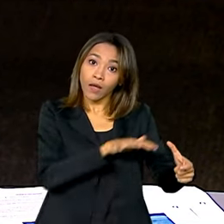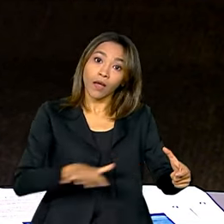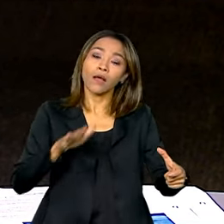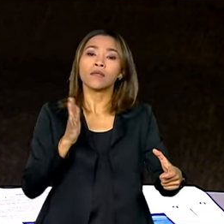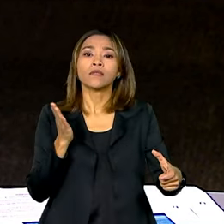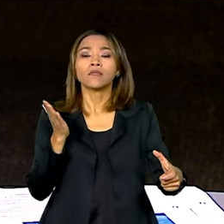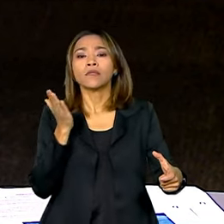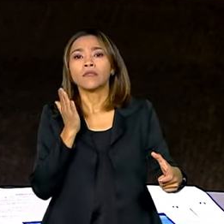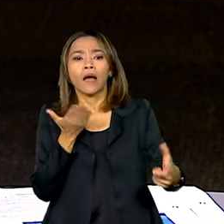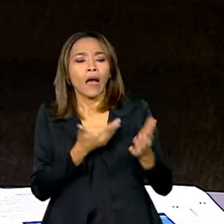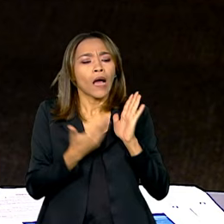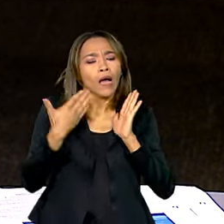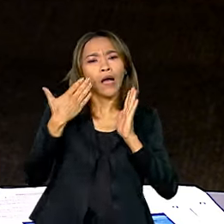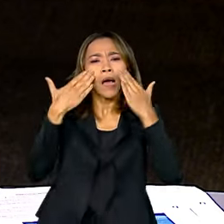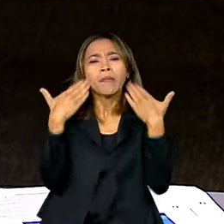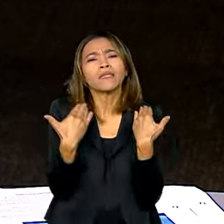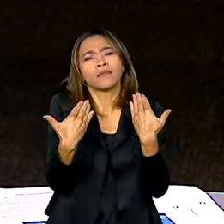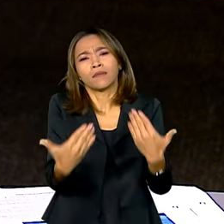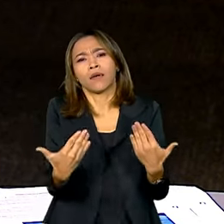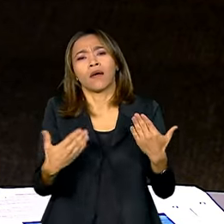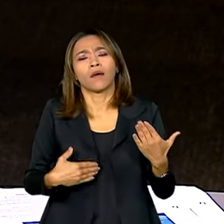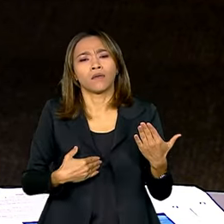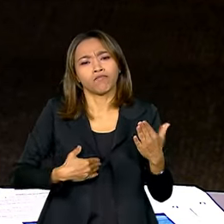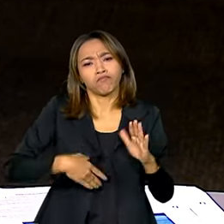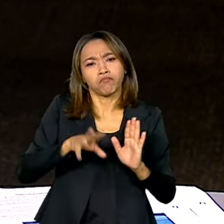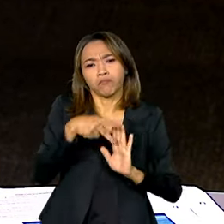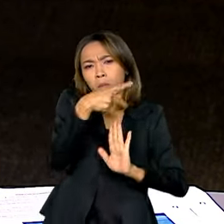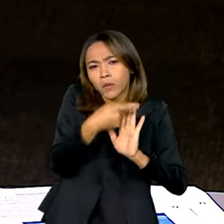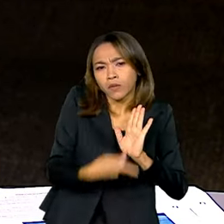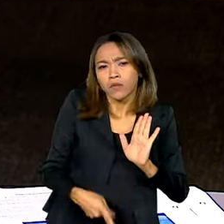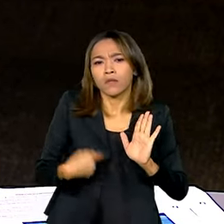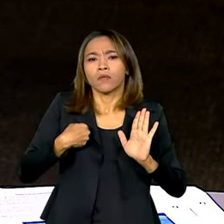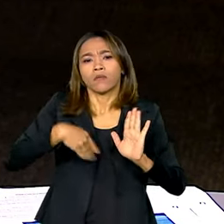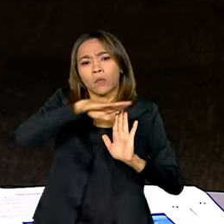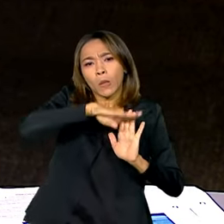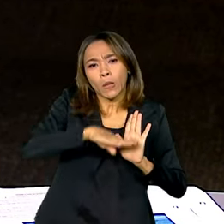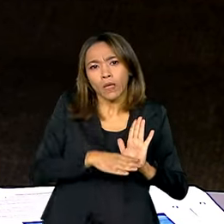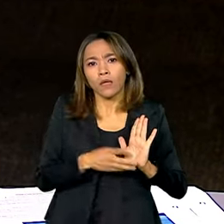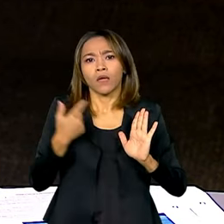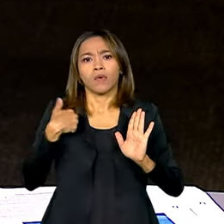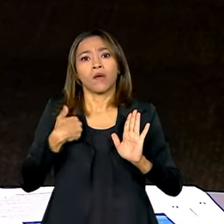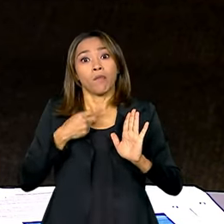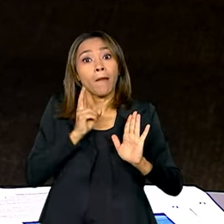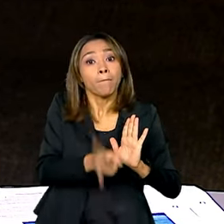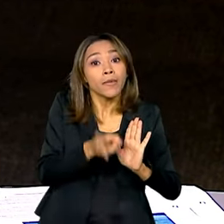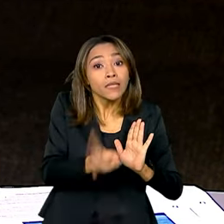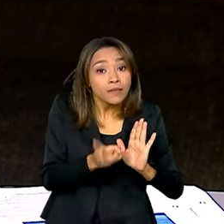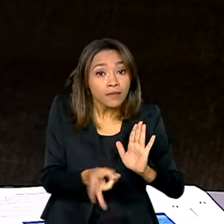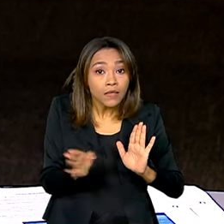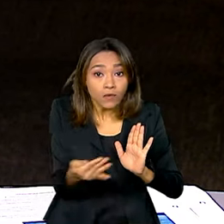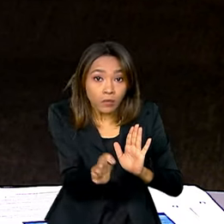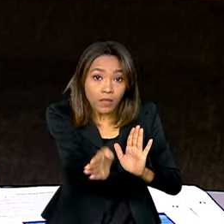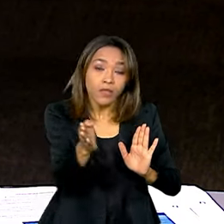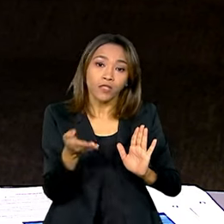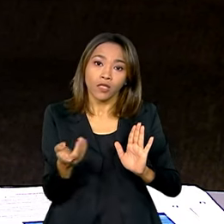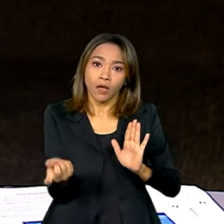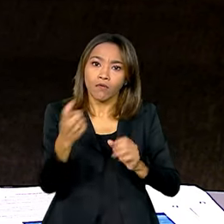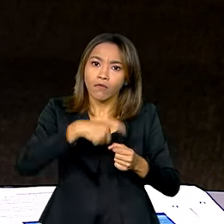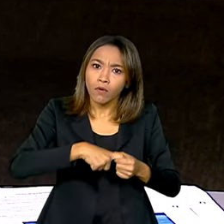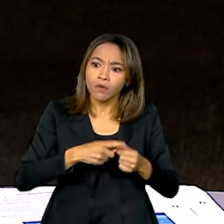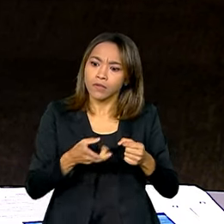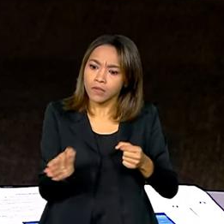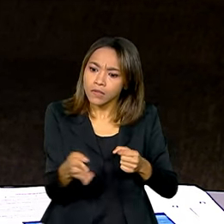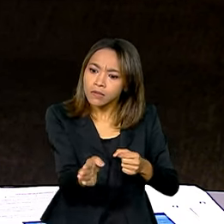aí um programa que visa preservar essas espécies, estimular a volta com maior